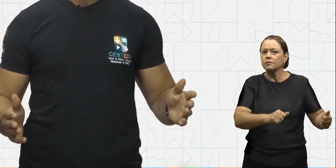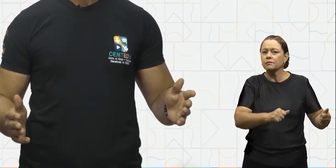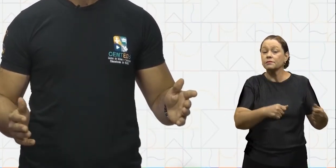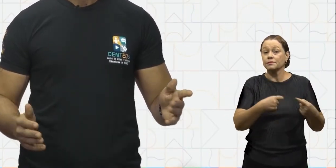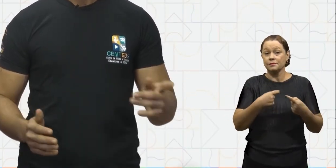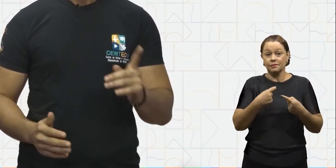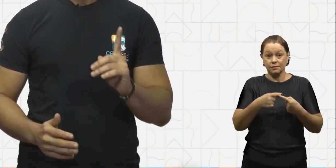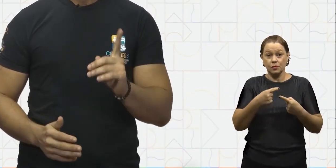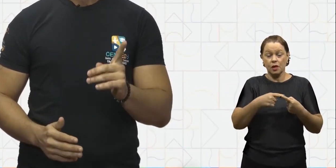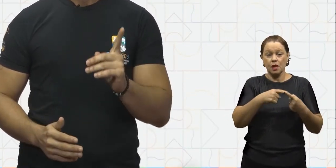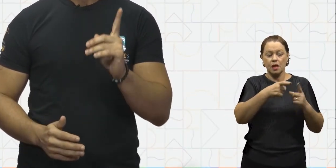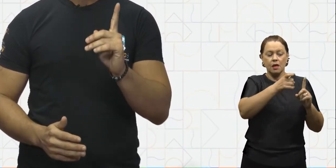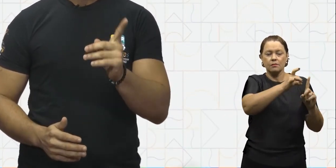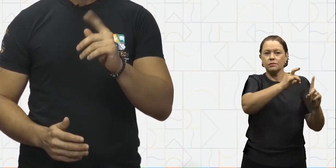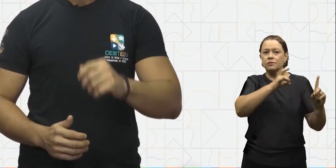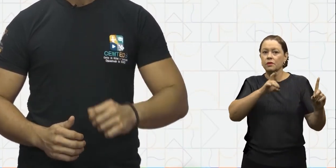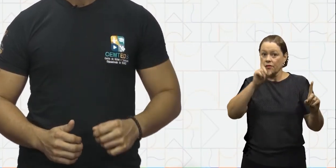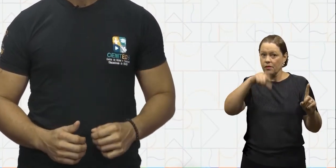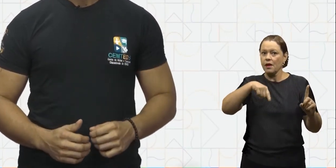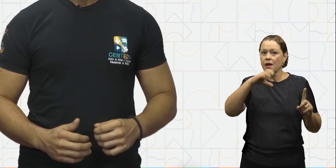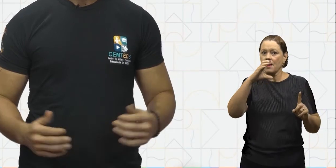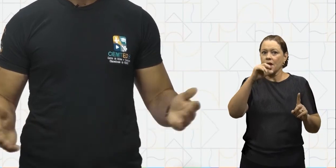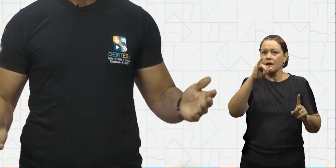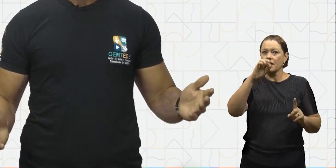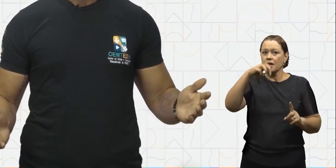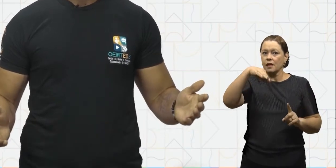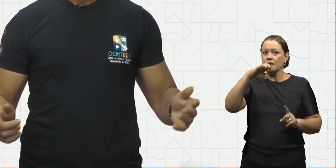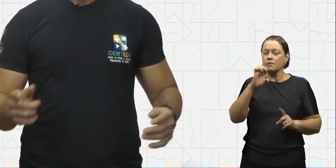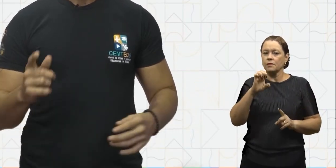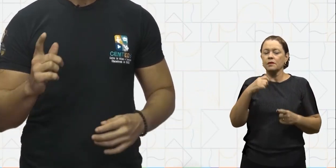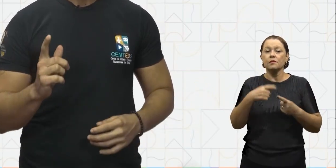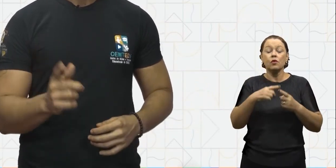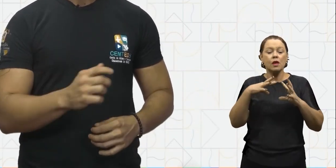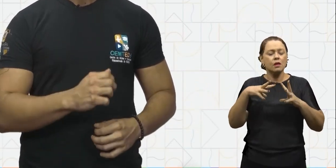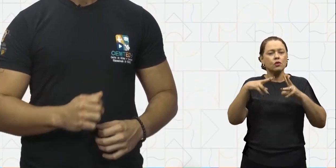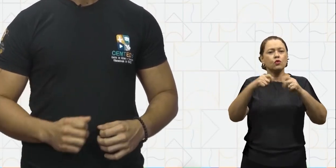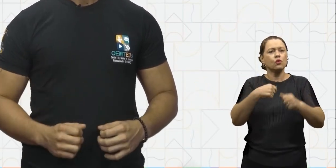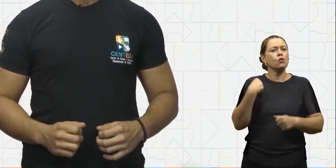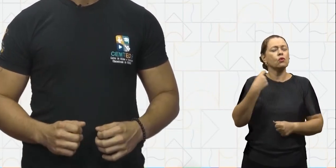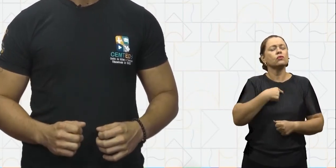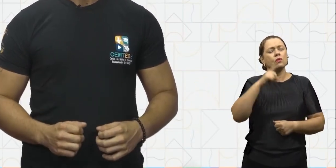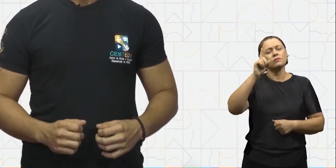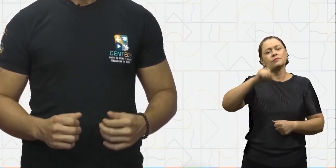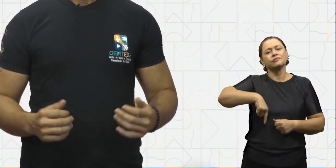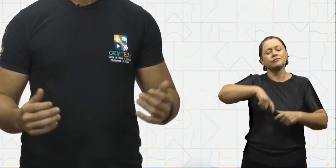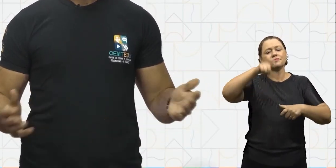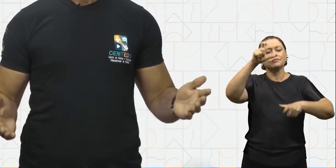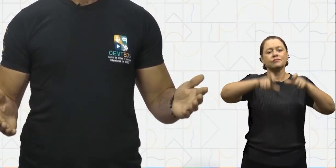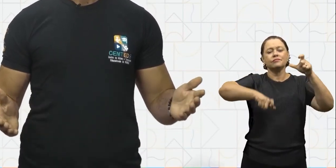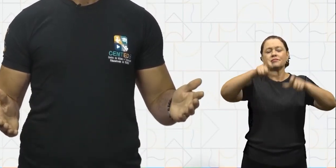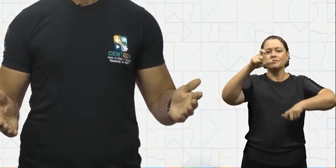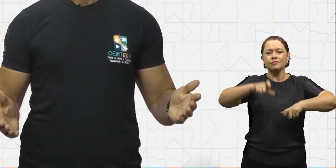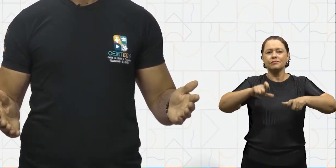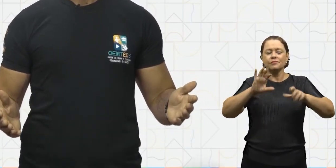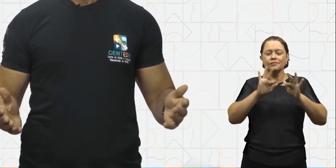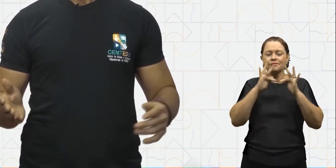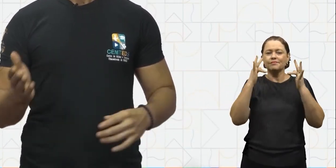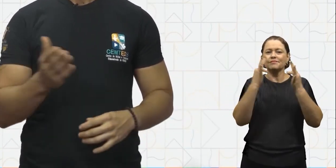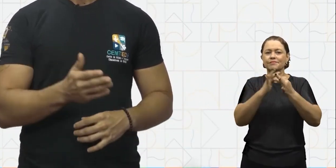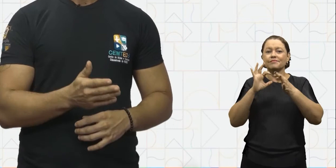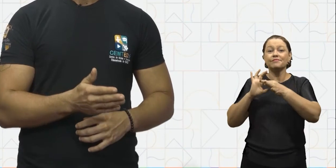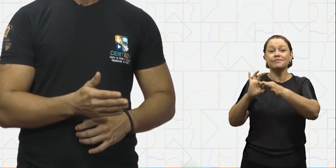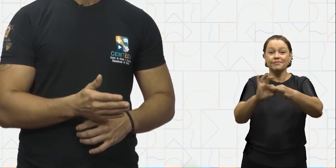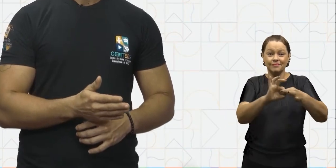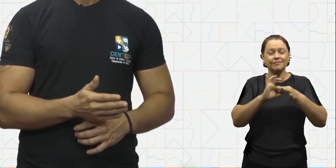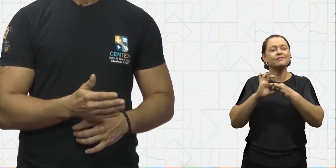Além do mais, xenofobia é crime. Afinal, somos todos seres humanos, temos parentes em comum. E